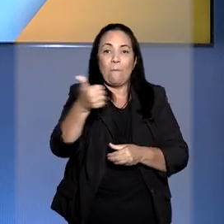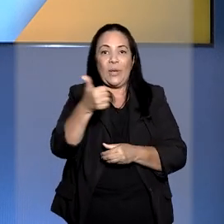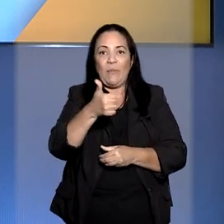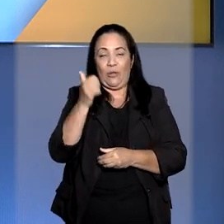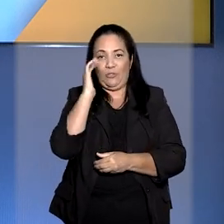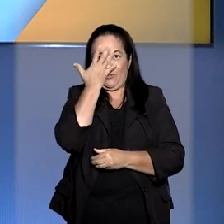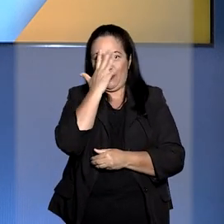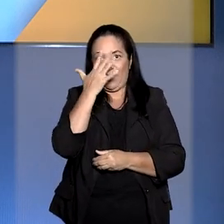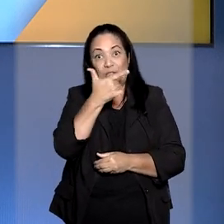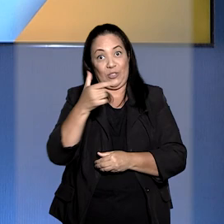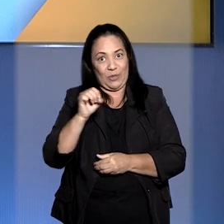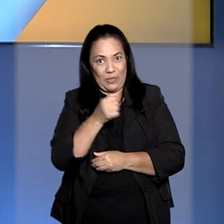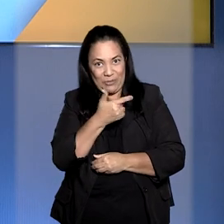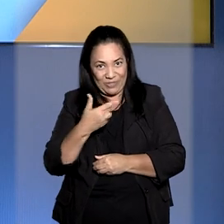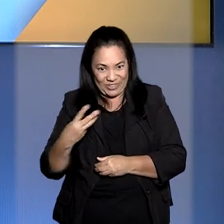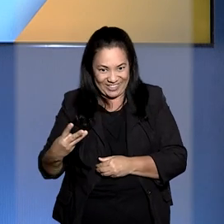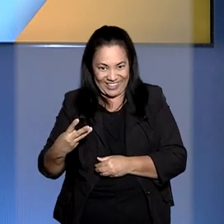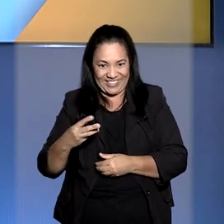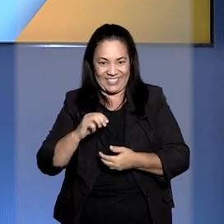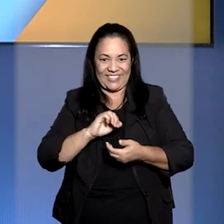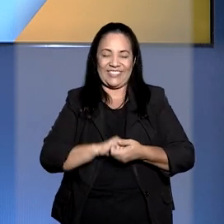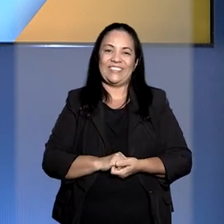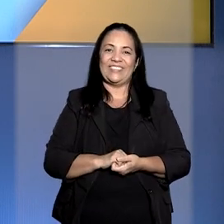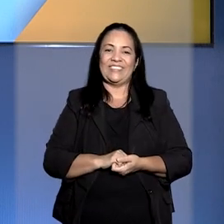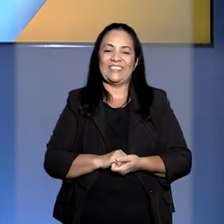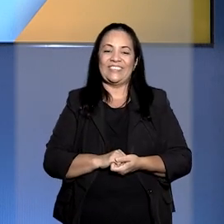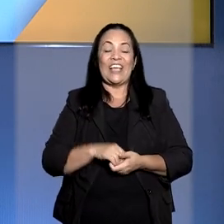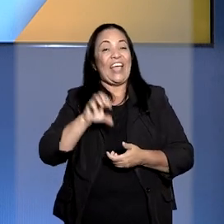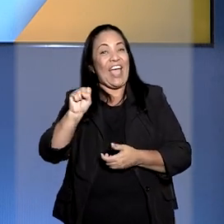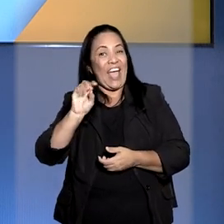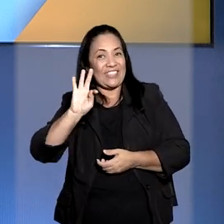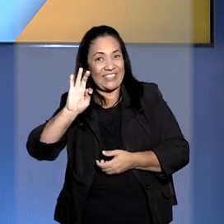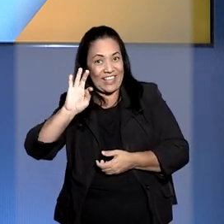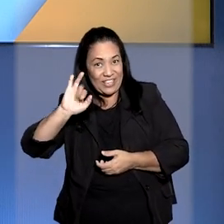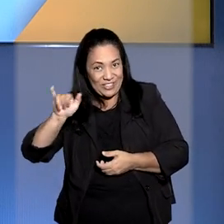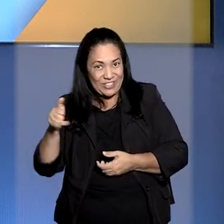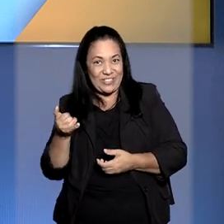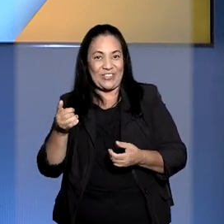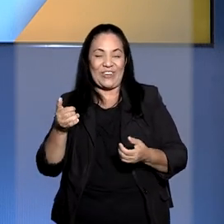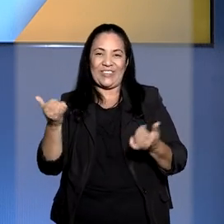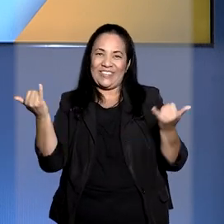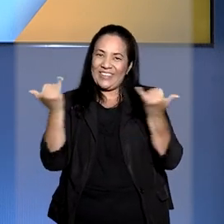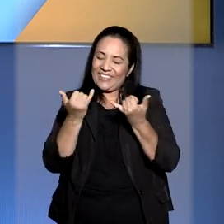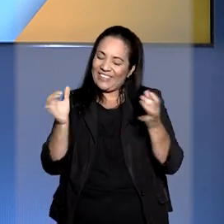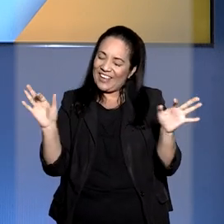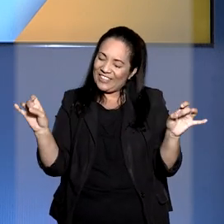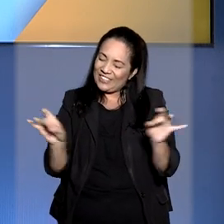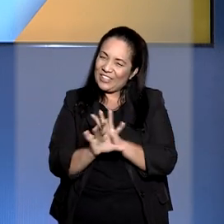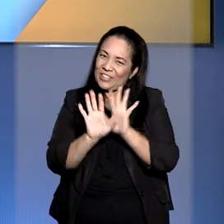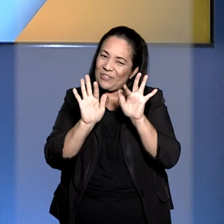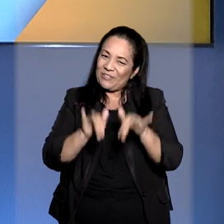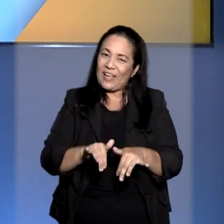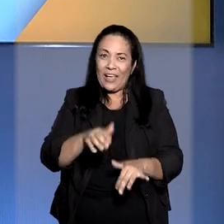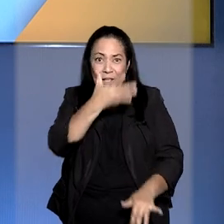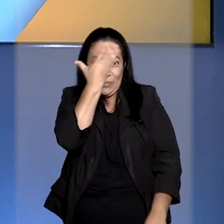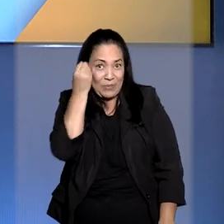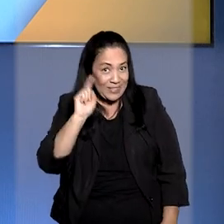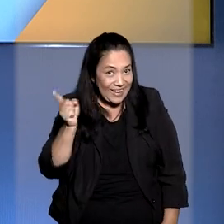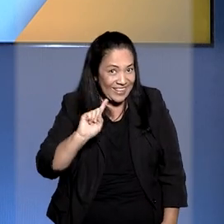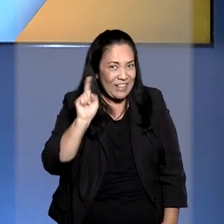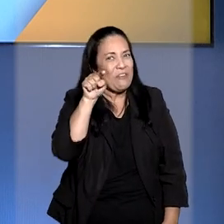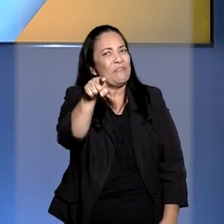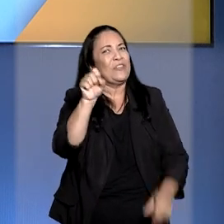em primeiro de fevereiro de 2023 e o STJ notícias está chegando ao fim